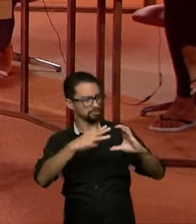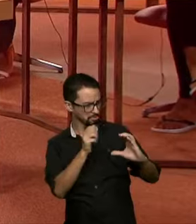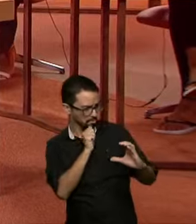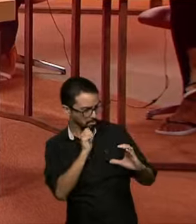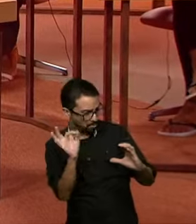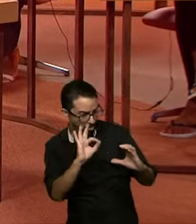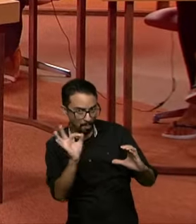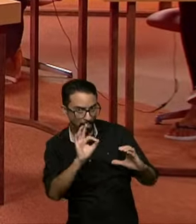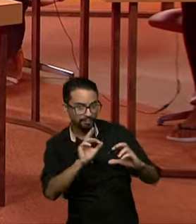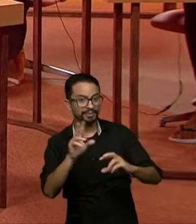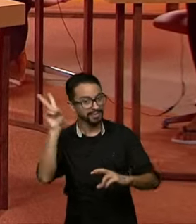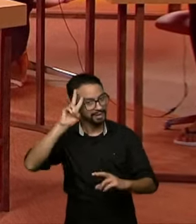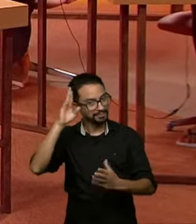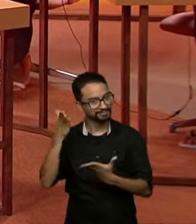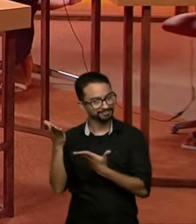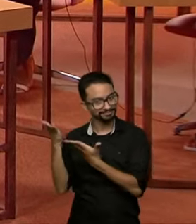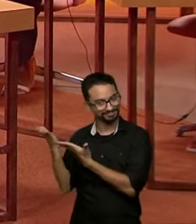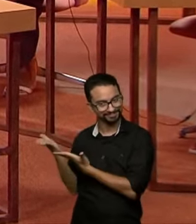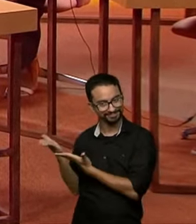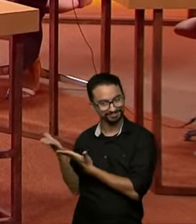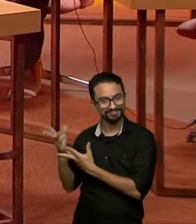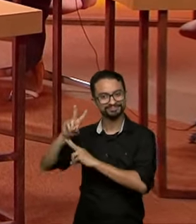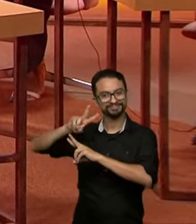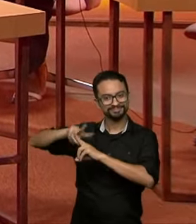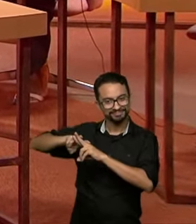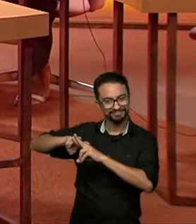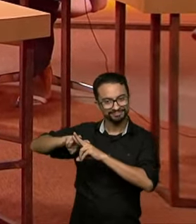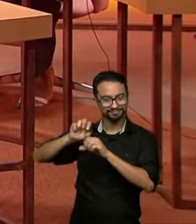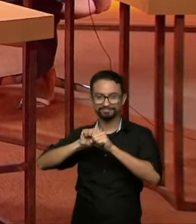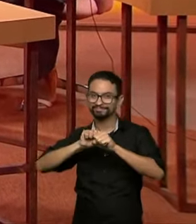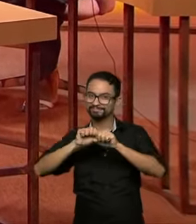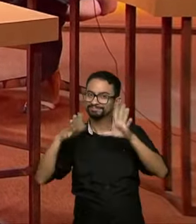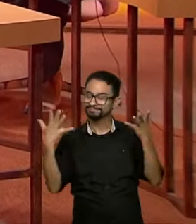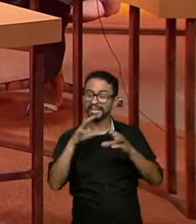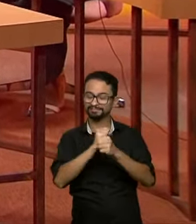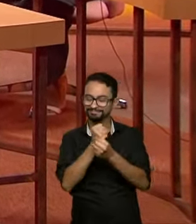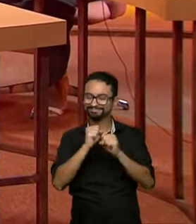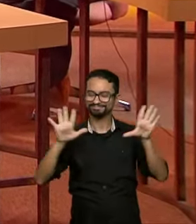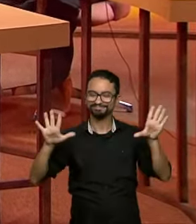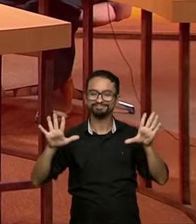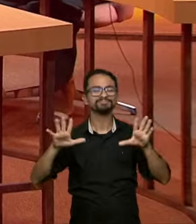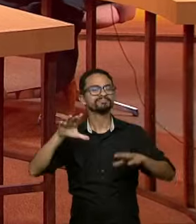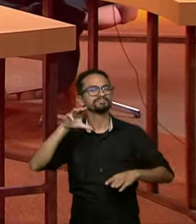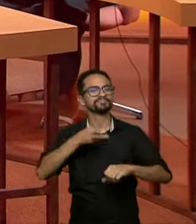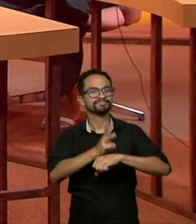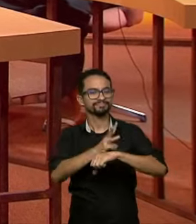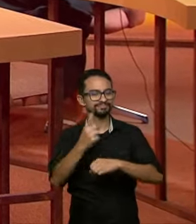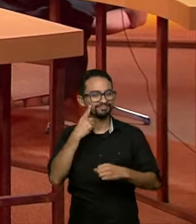sua hashtag Ciencessura ou manda pelo nosso WhatsApp